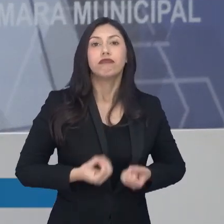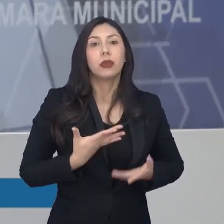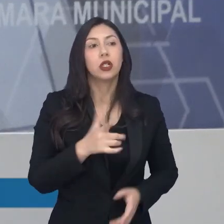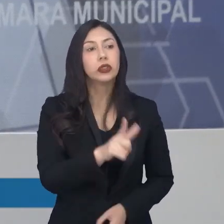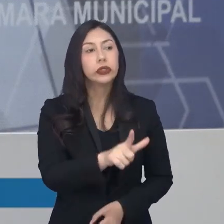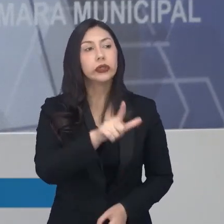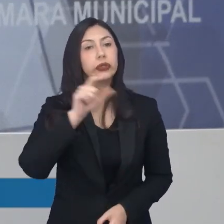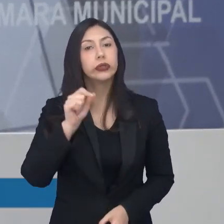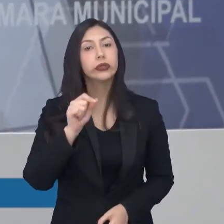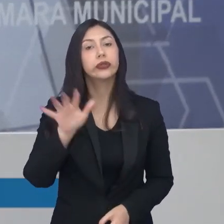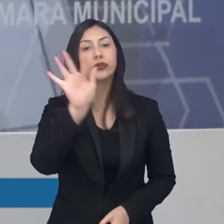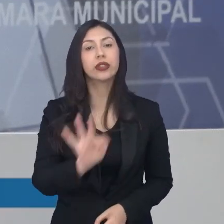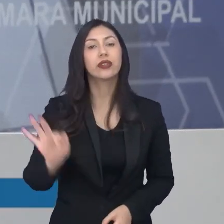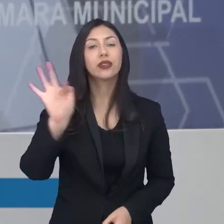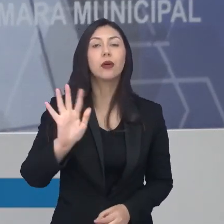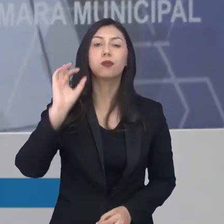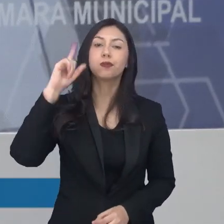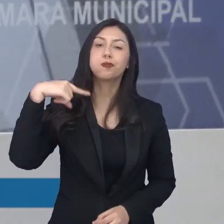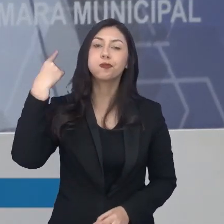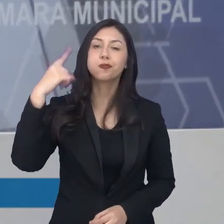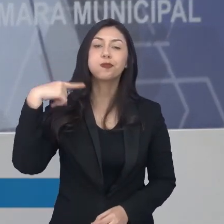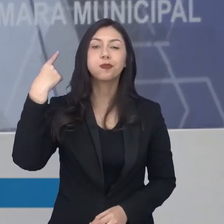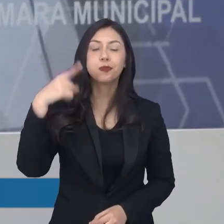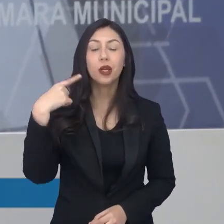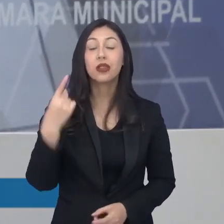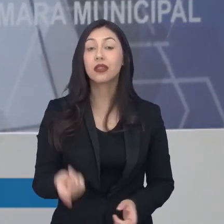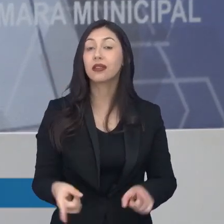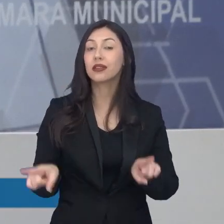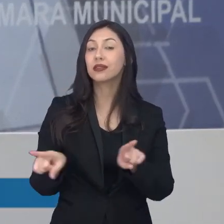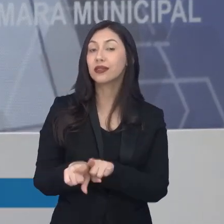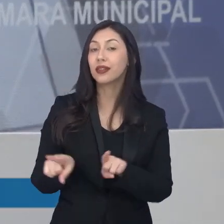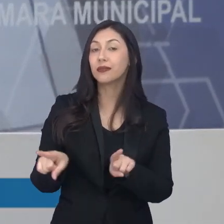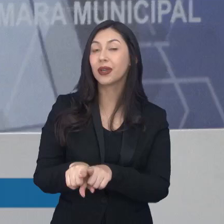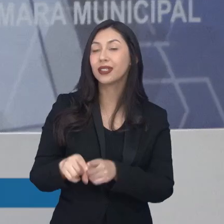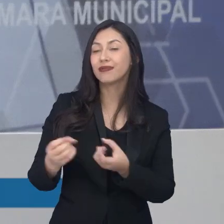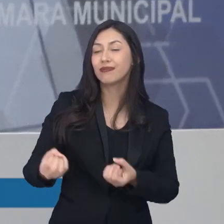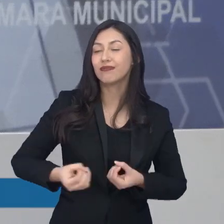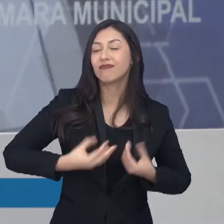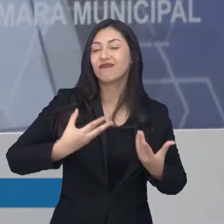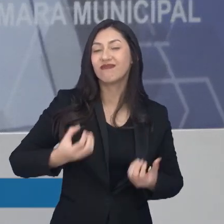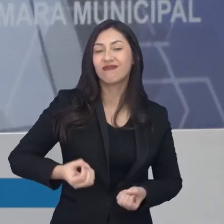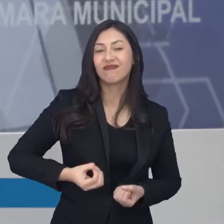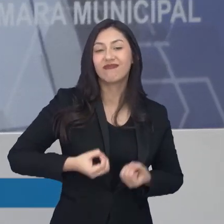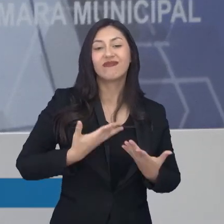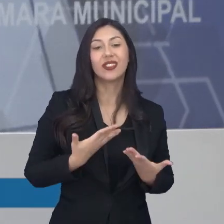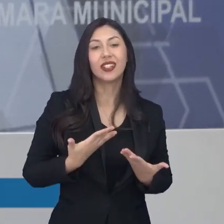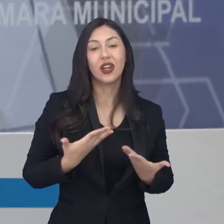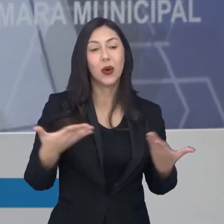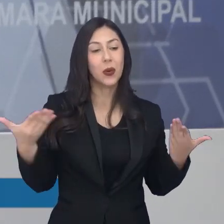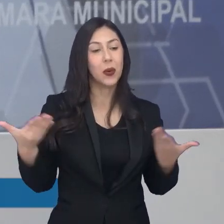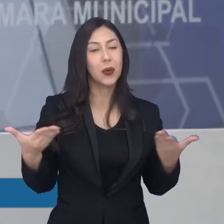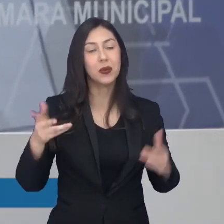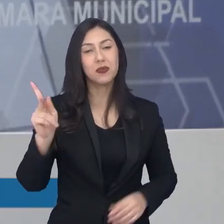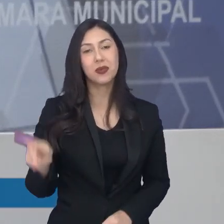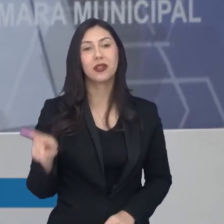o direito aqui na nossa faculdade, como também foi minha inspiração para me tornar